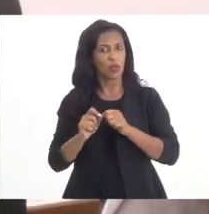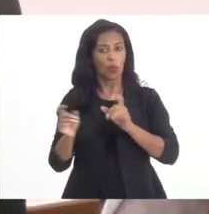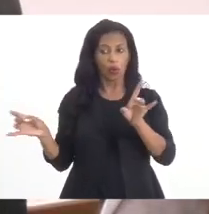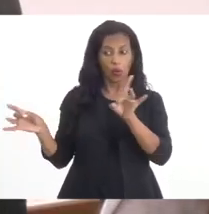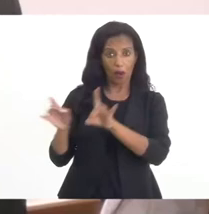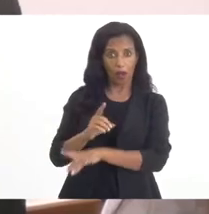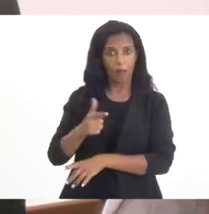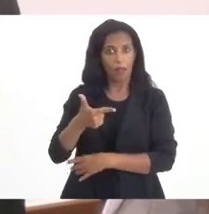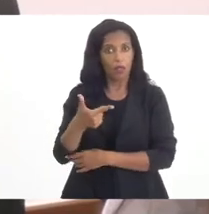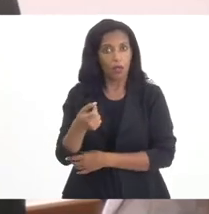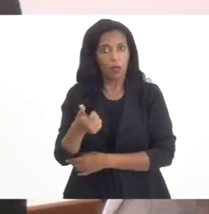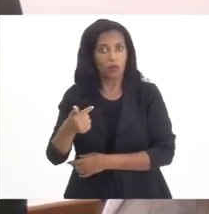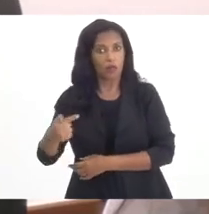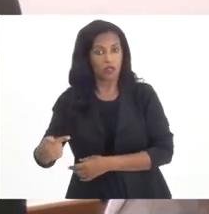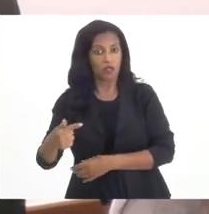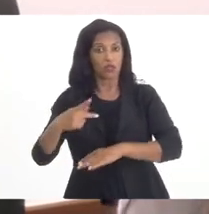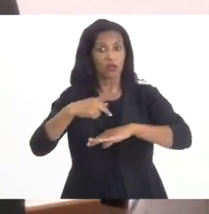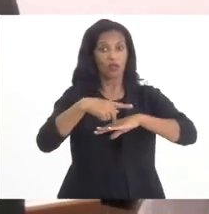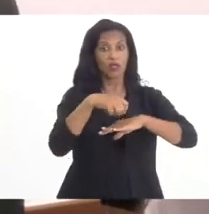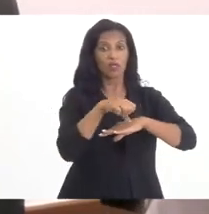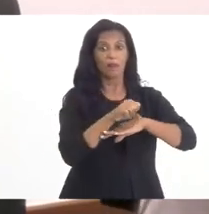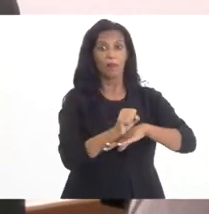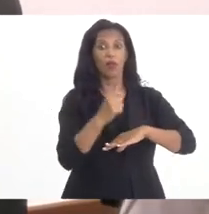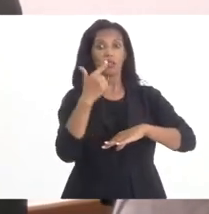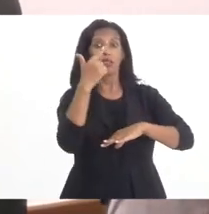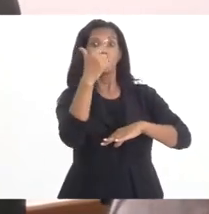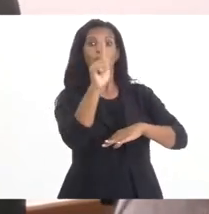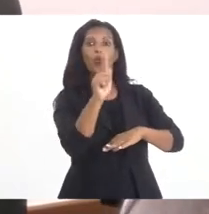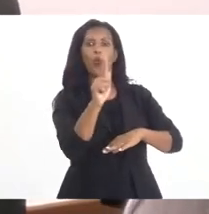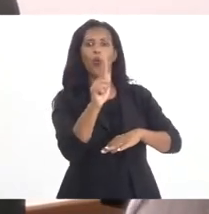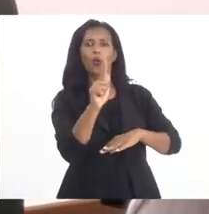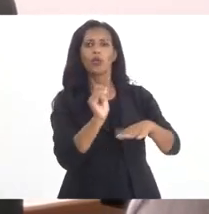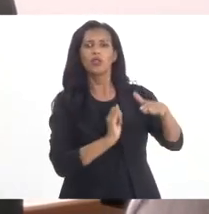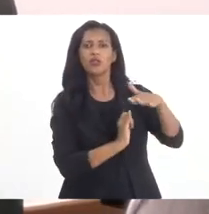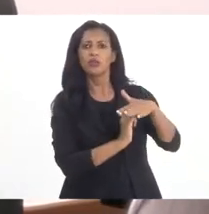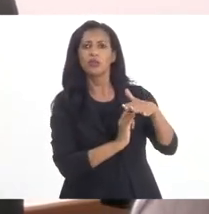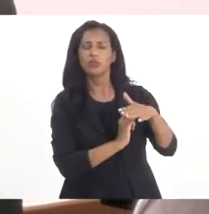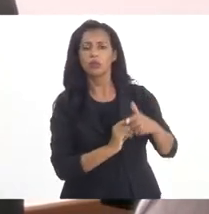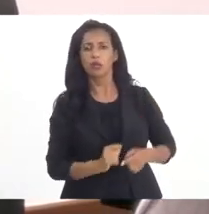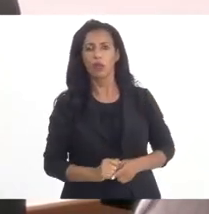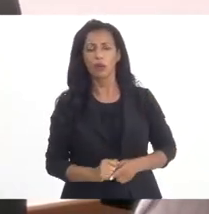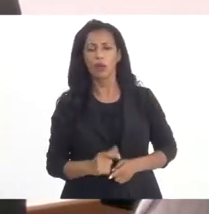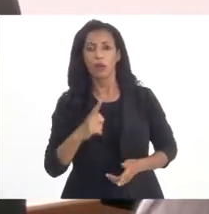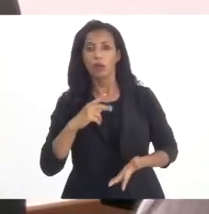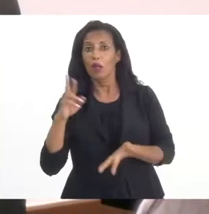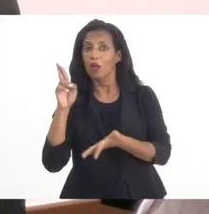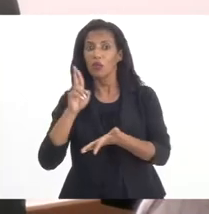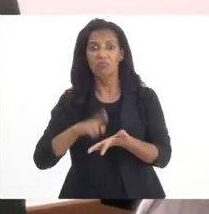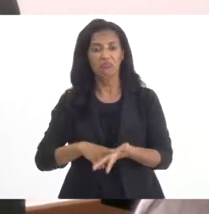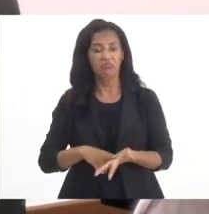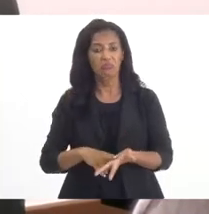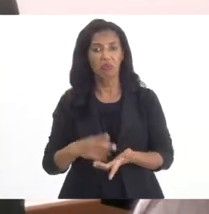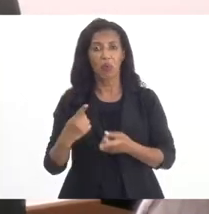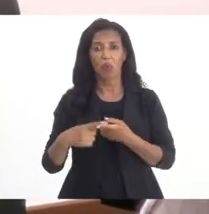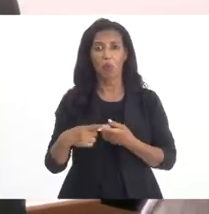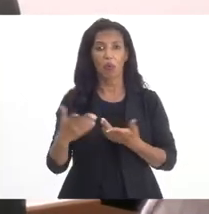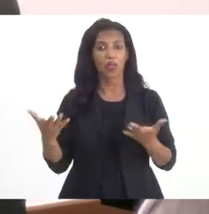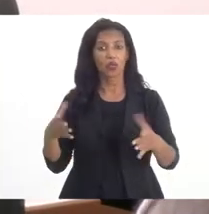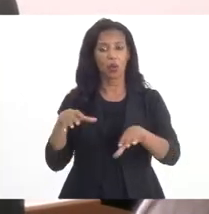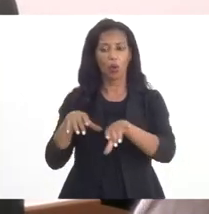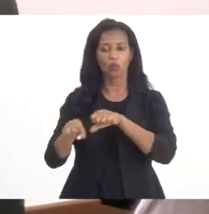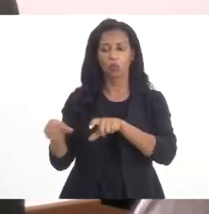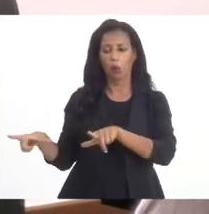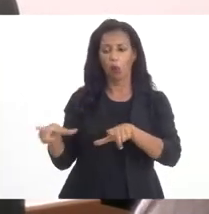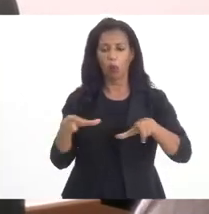terminei em 2017, fazer pós-graduação em outras instituições para poder ter reconhecimento, porque somente com o diploma